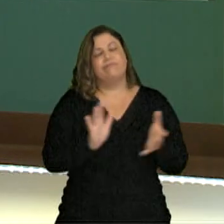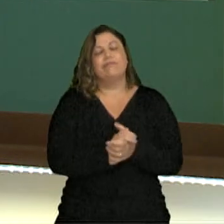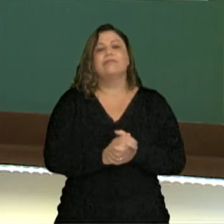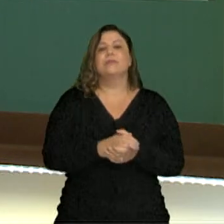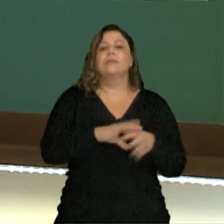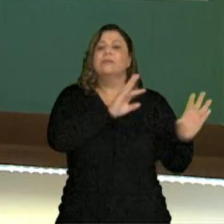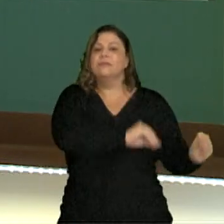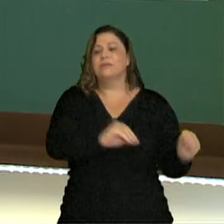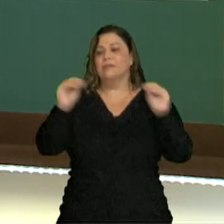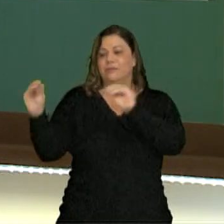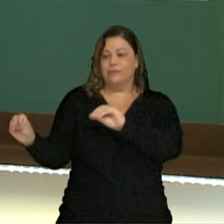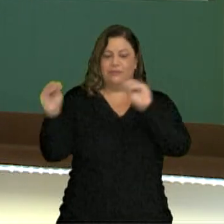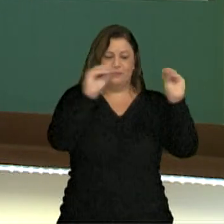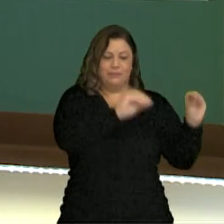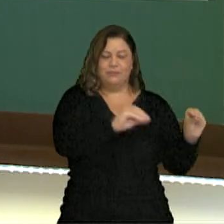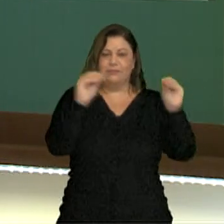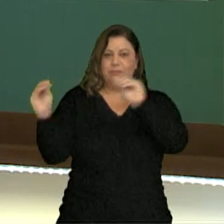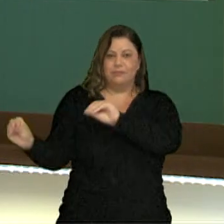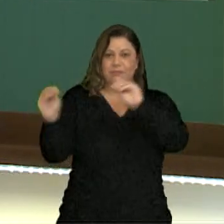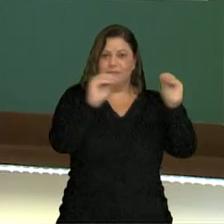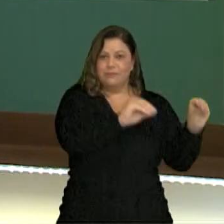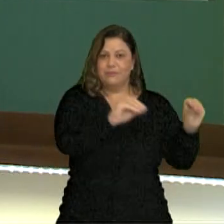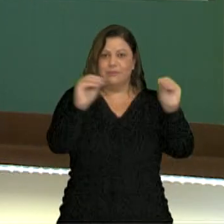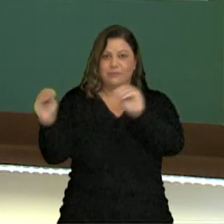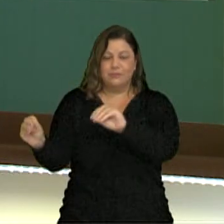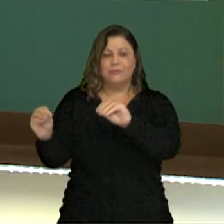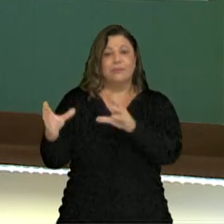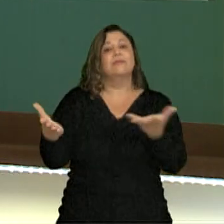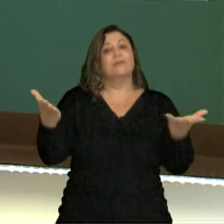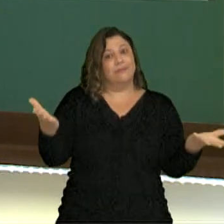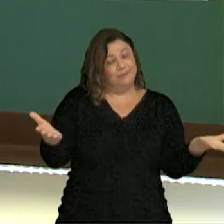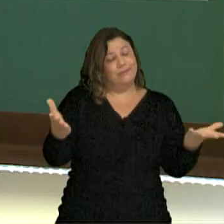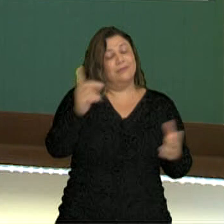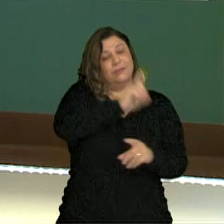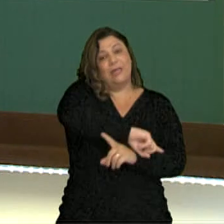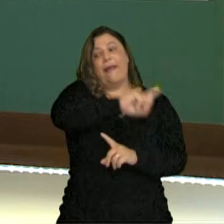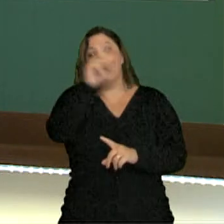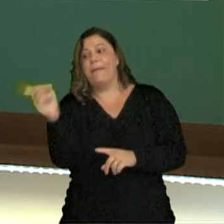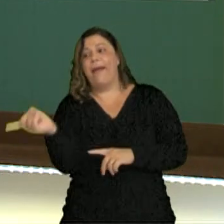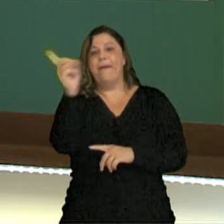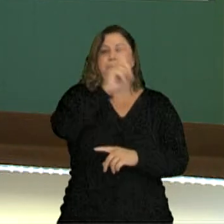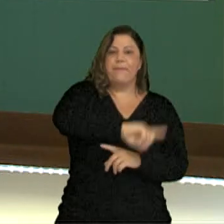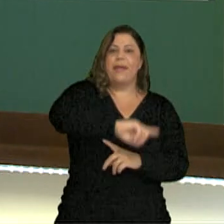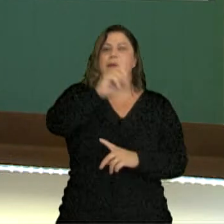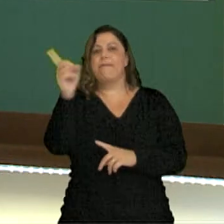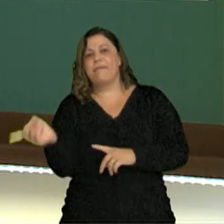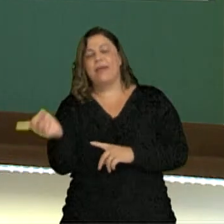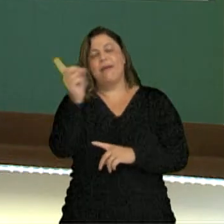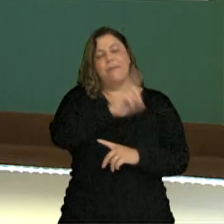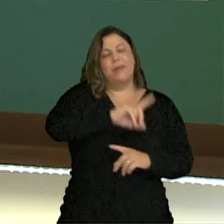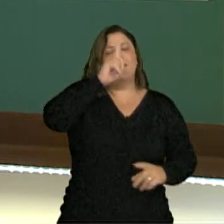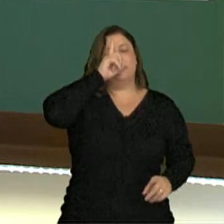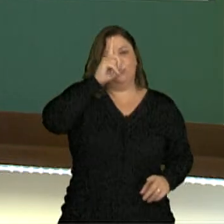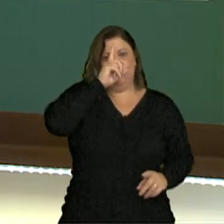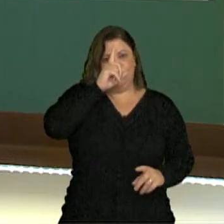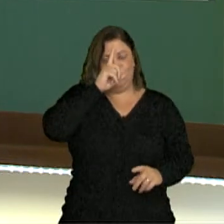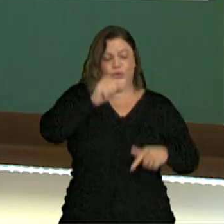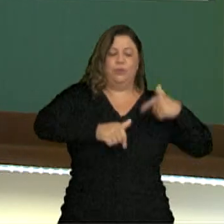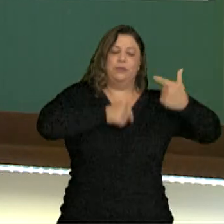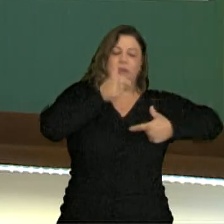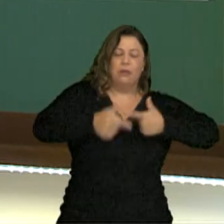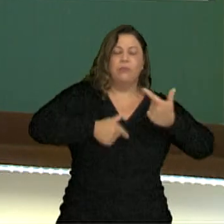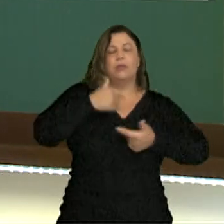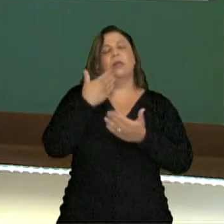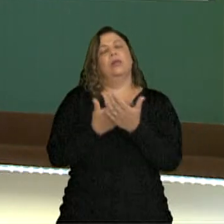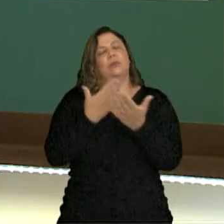o movimento pendular, é um movimento de ida e volta, um deslocamento diário para trabalhar ou estudar. Assim como